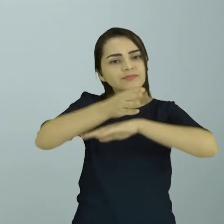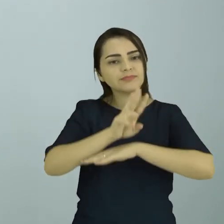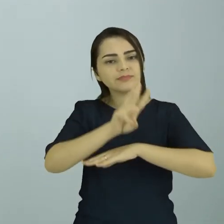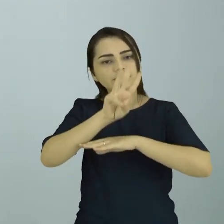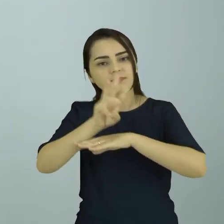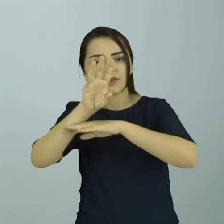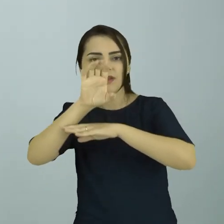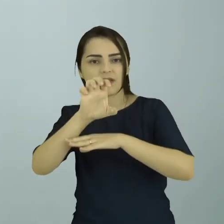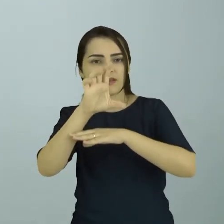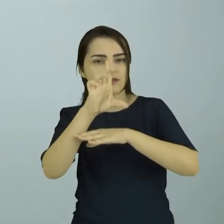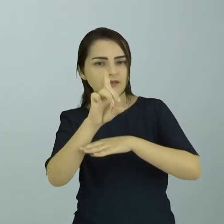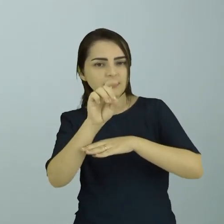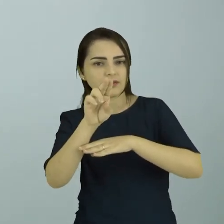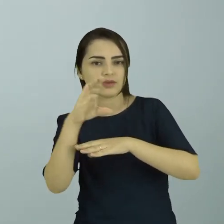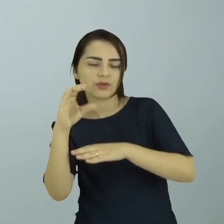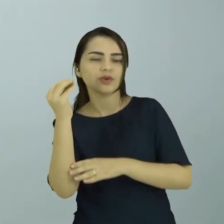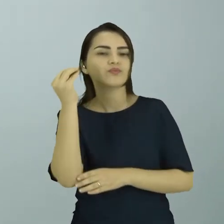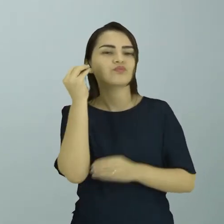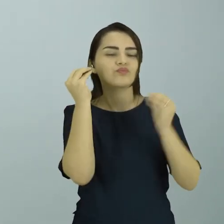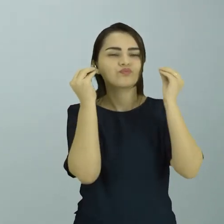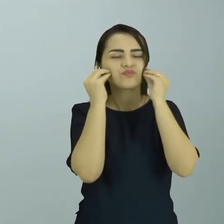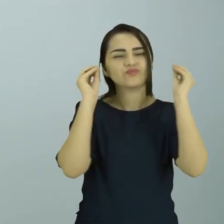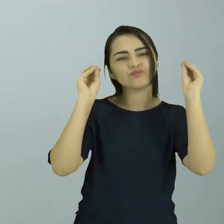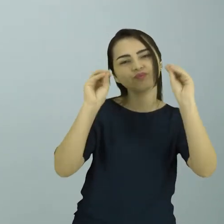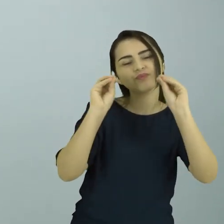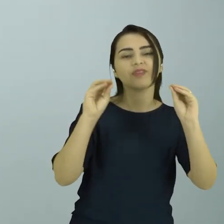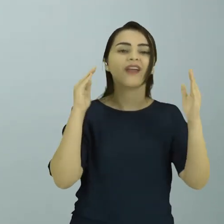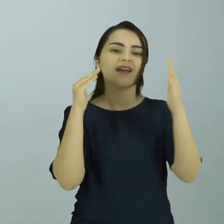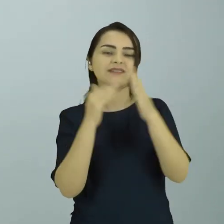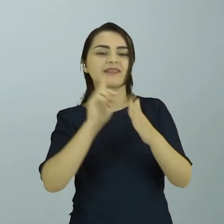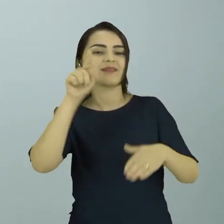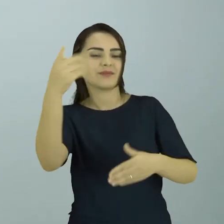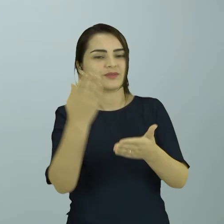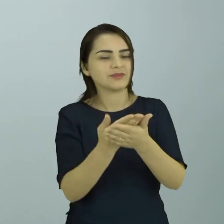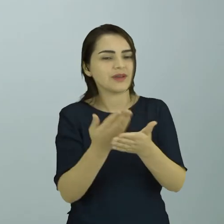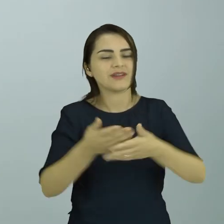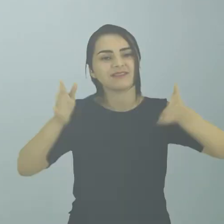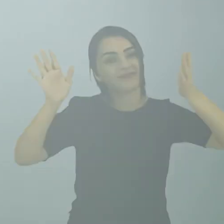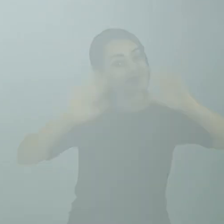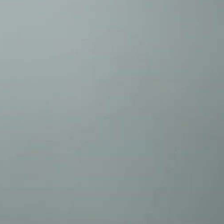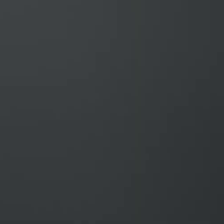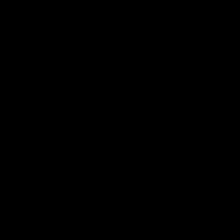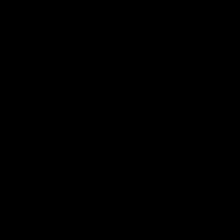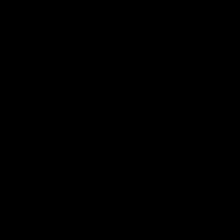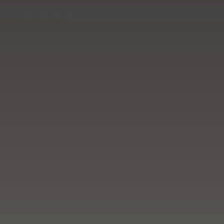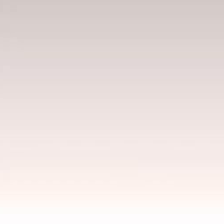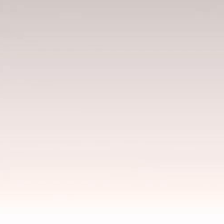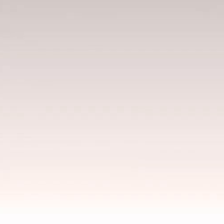plataforma Eduque. Um beijão para vocês e até a nossa próxima aula. Tchau!